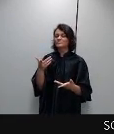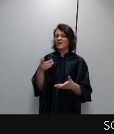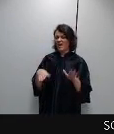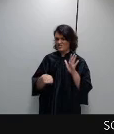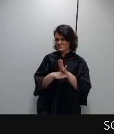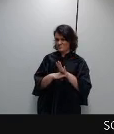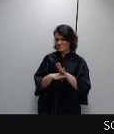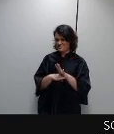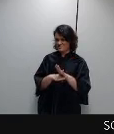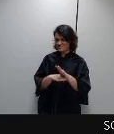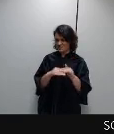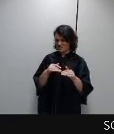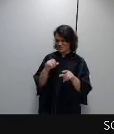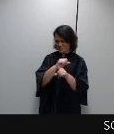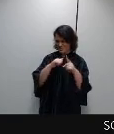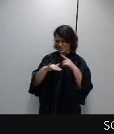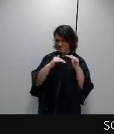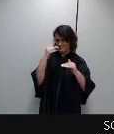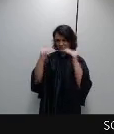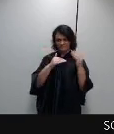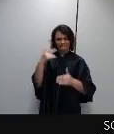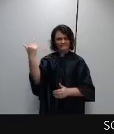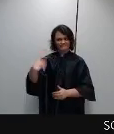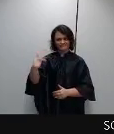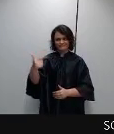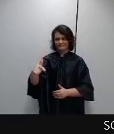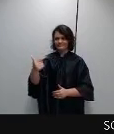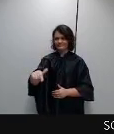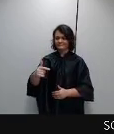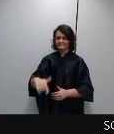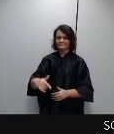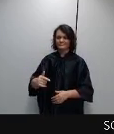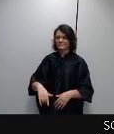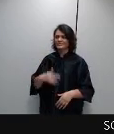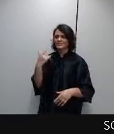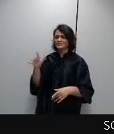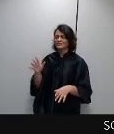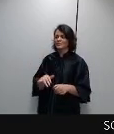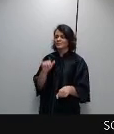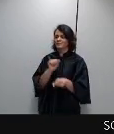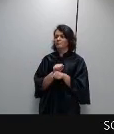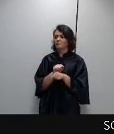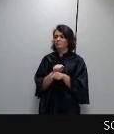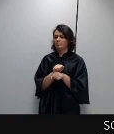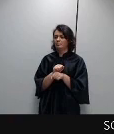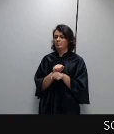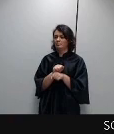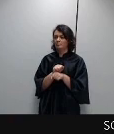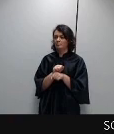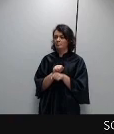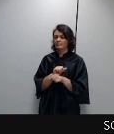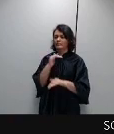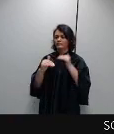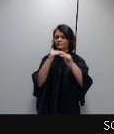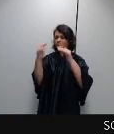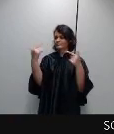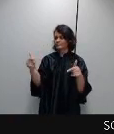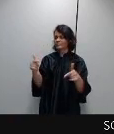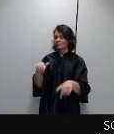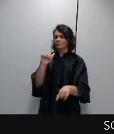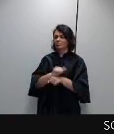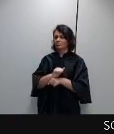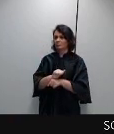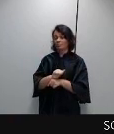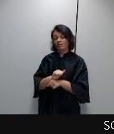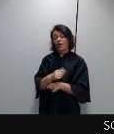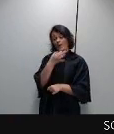e nem do direito pelo contrário contribui para aí emperrar a evolução da sociedade e do direito a meu ver